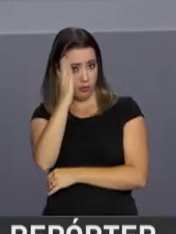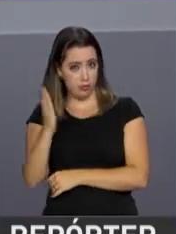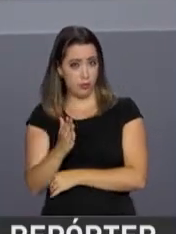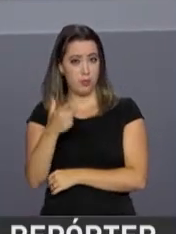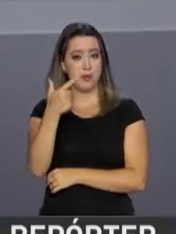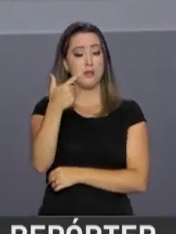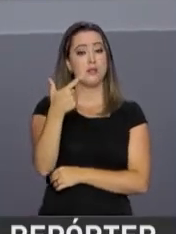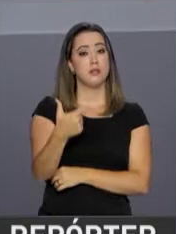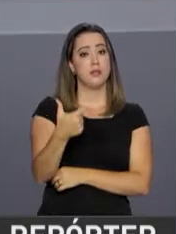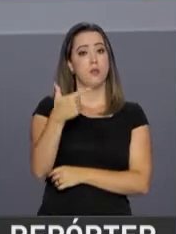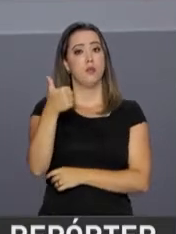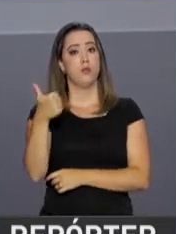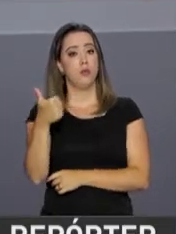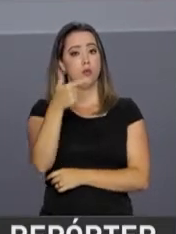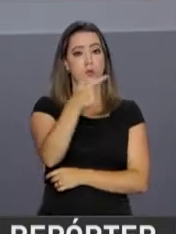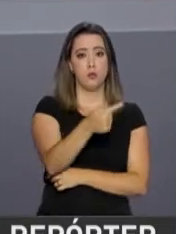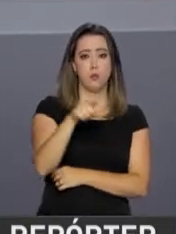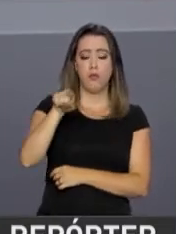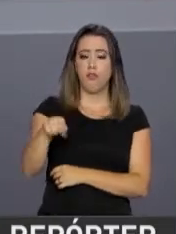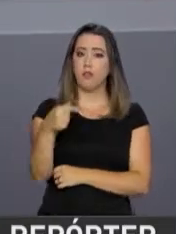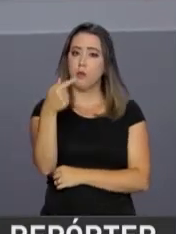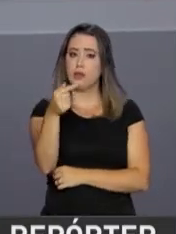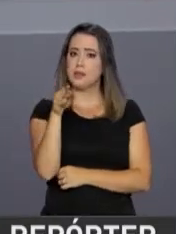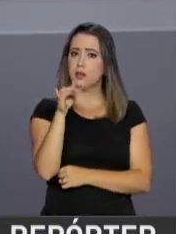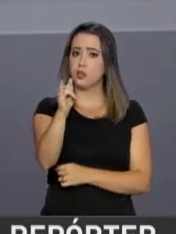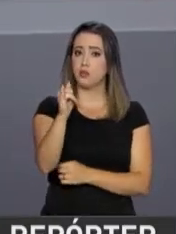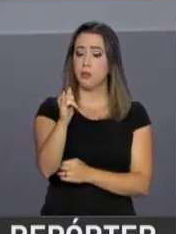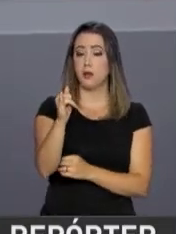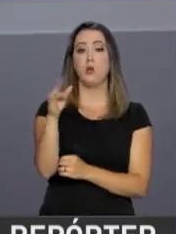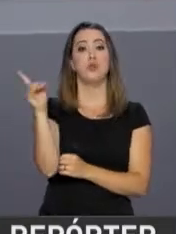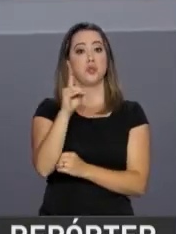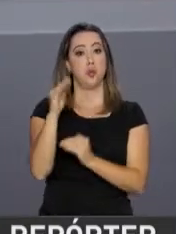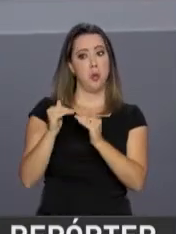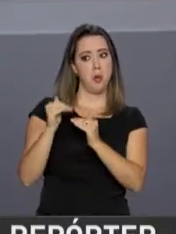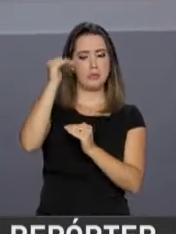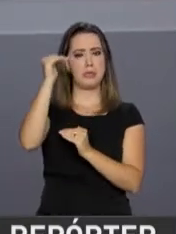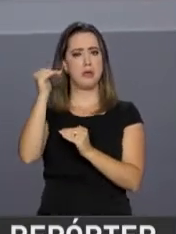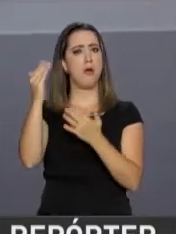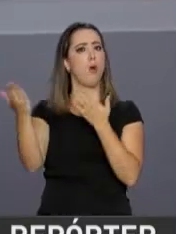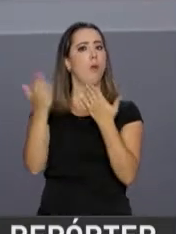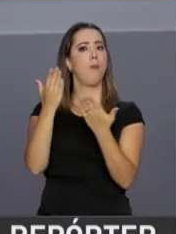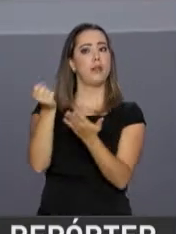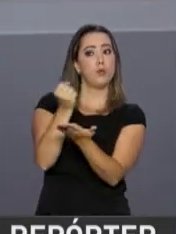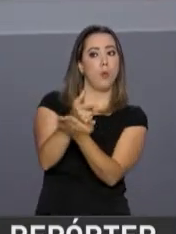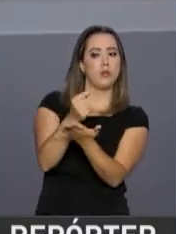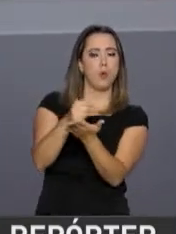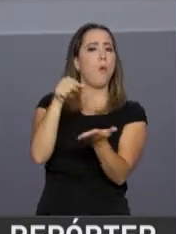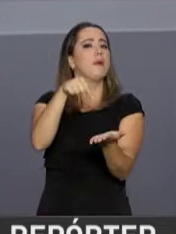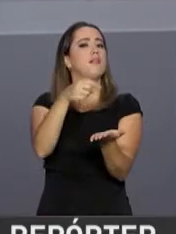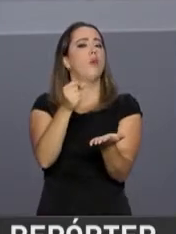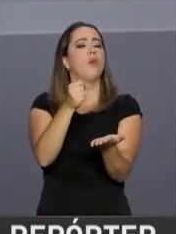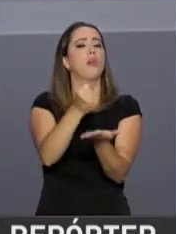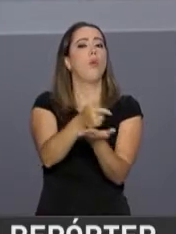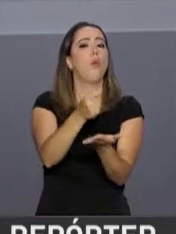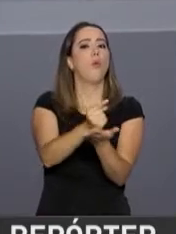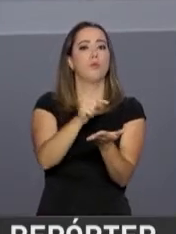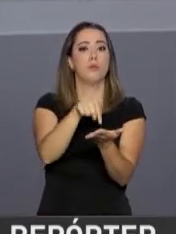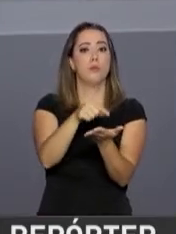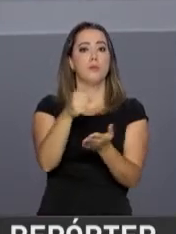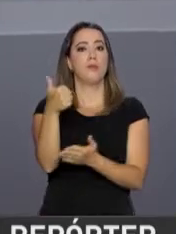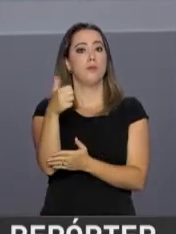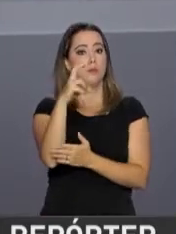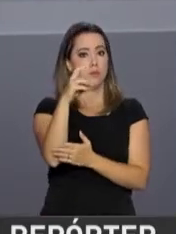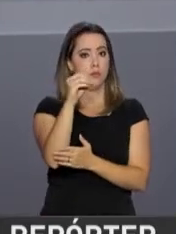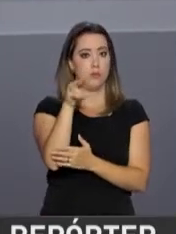200 e 17,7 bilhões de dólares superaram as importações de 152 7 bilhões de